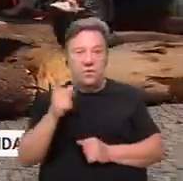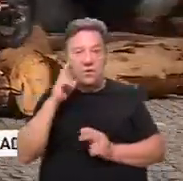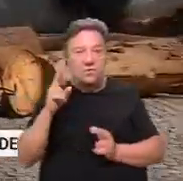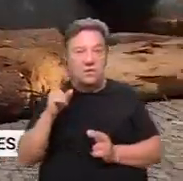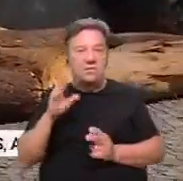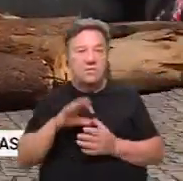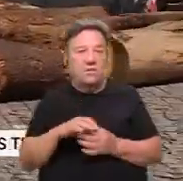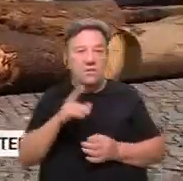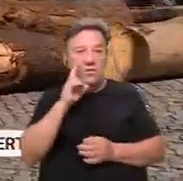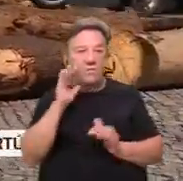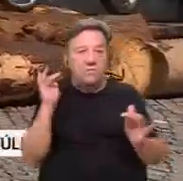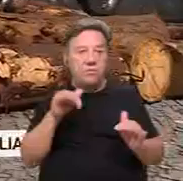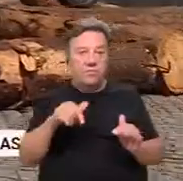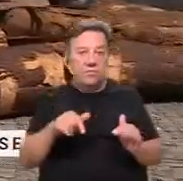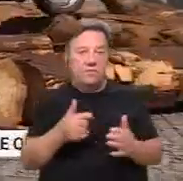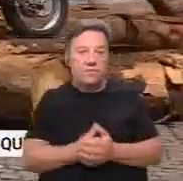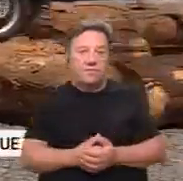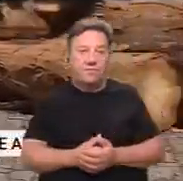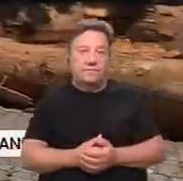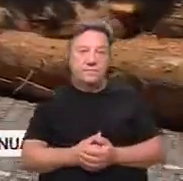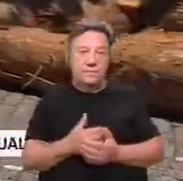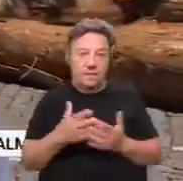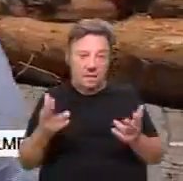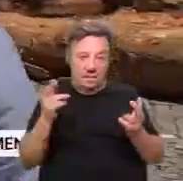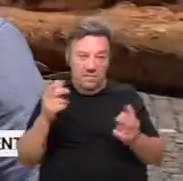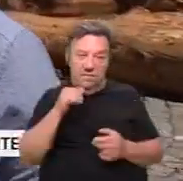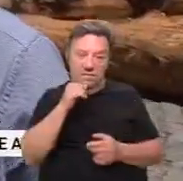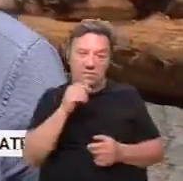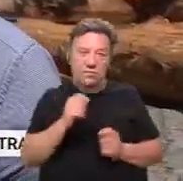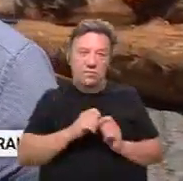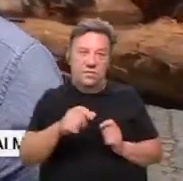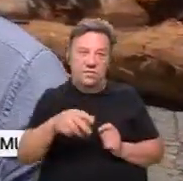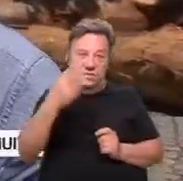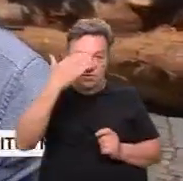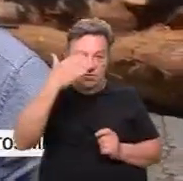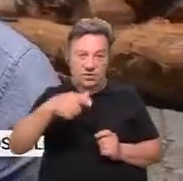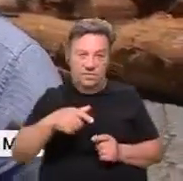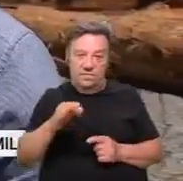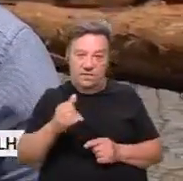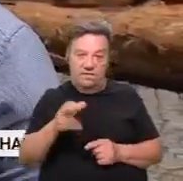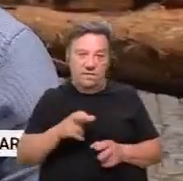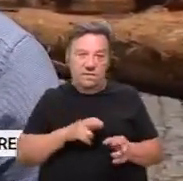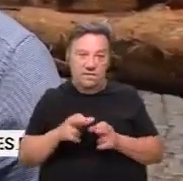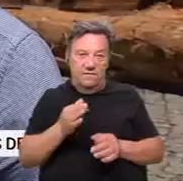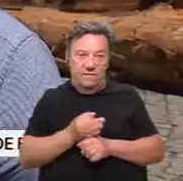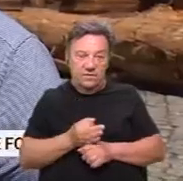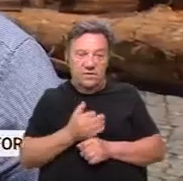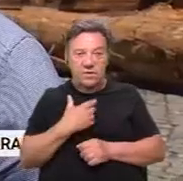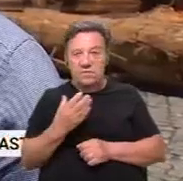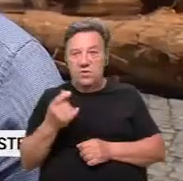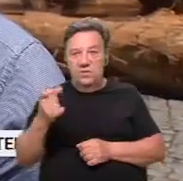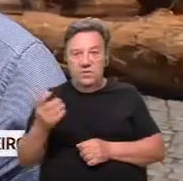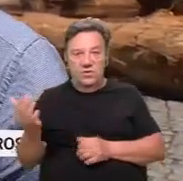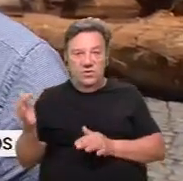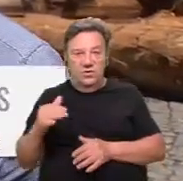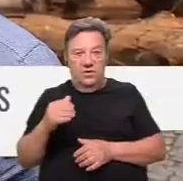relação a público para estar presente neste evento? A grande expectativa é que durante estes 3 dias do Penafiel Racing Fest tínhamos muitas pessoas